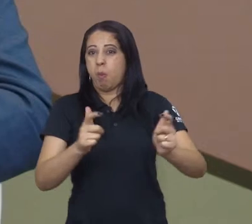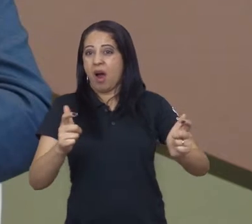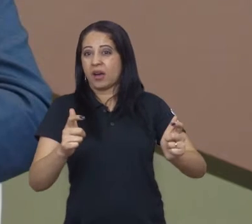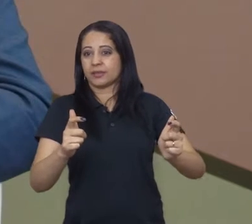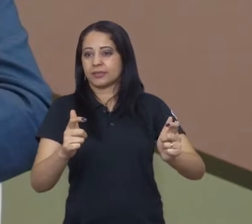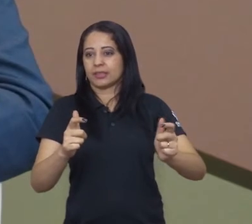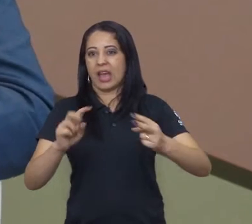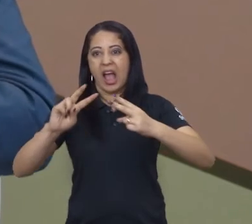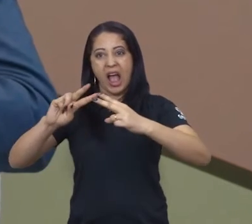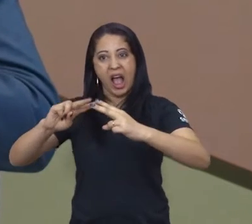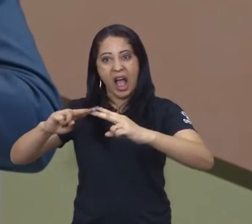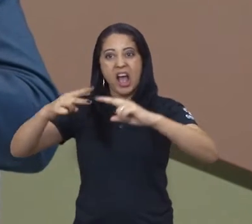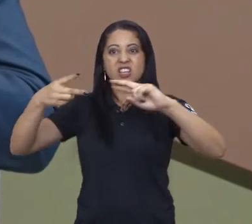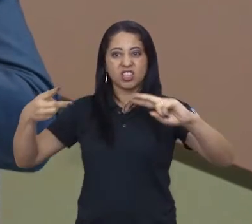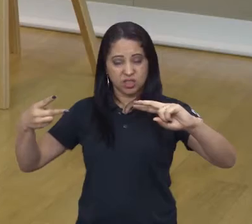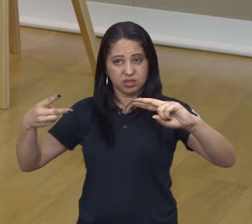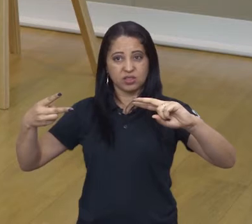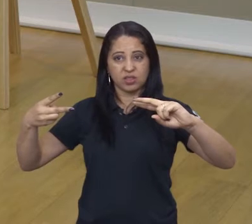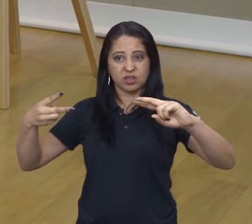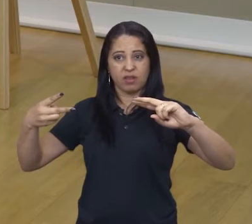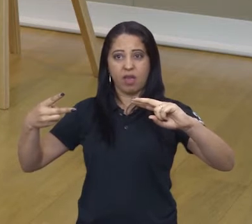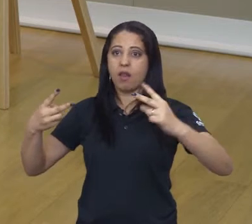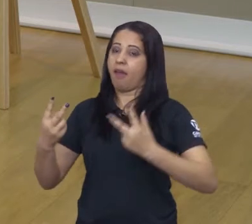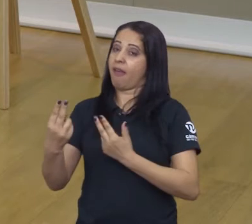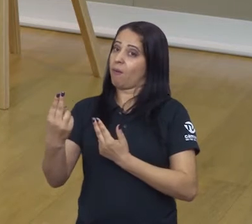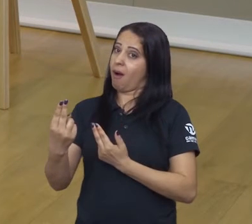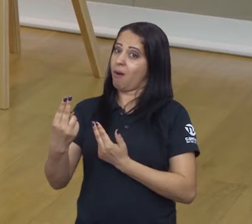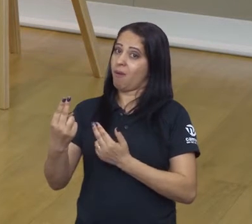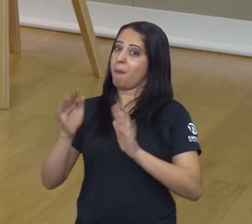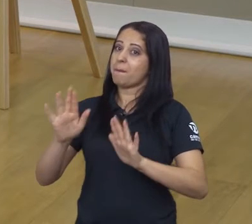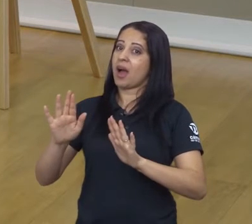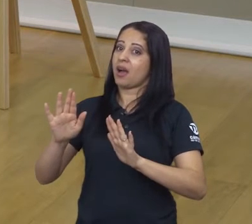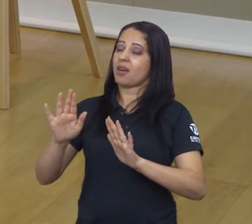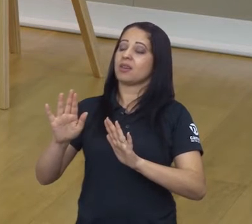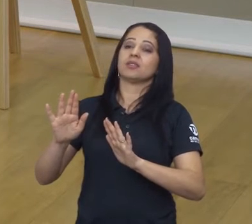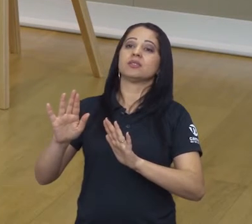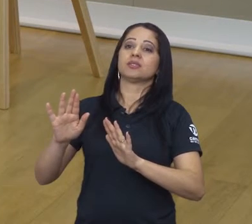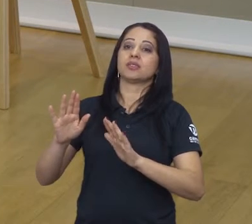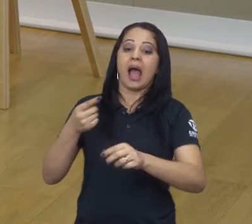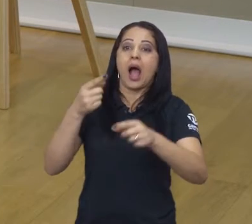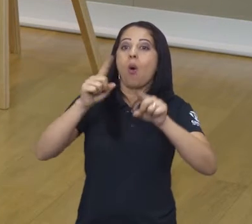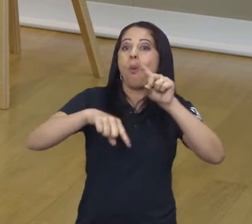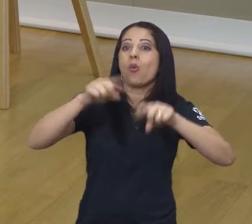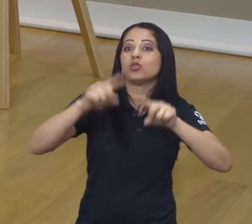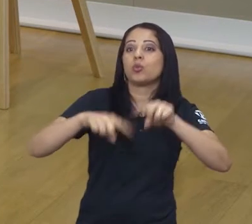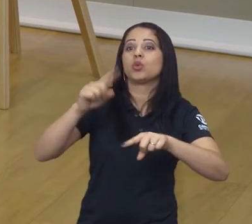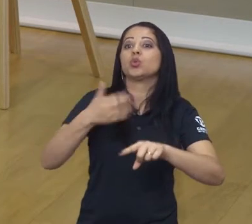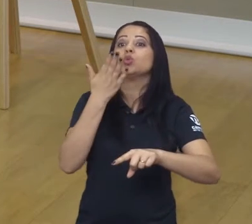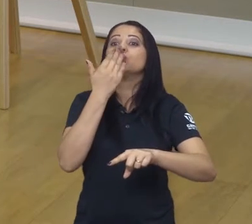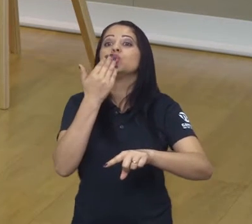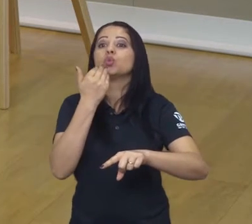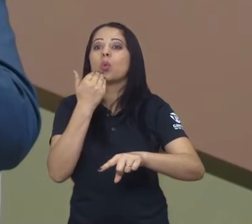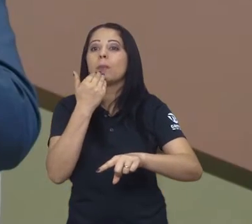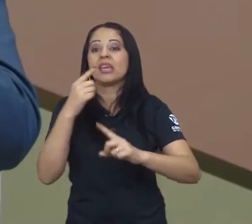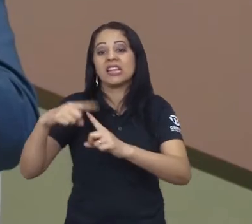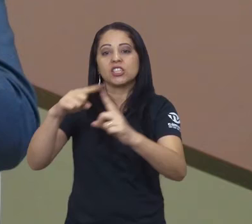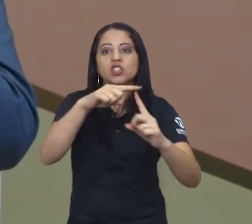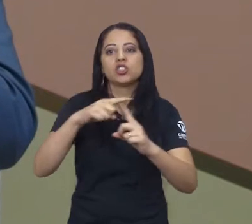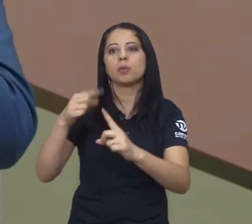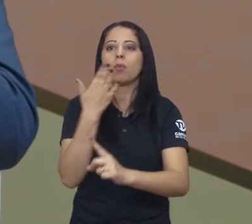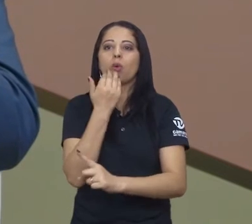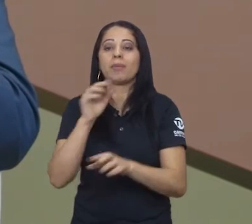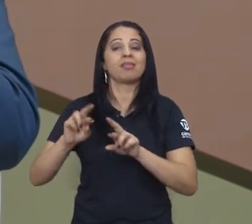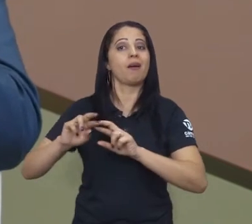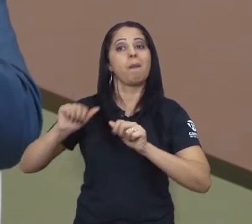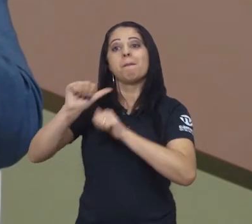ah maneira então o alimento mudou hoje a gente tem uma variedade de produtos alimentícios não são alimentos são